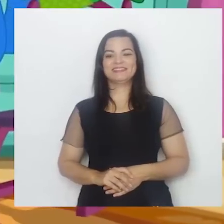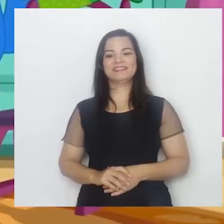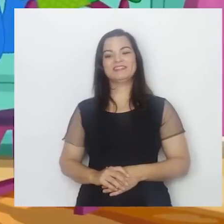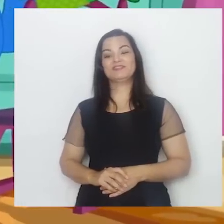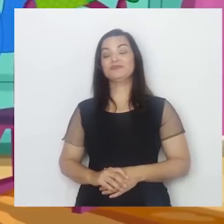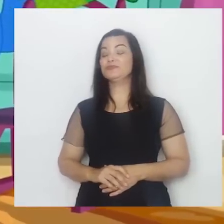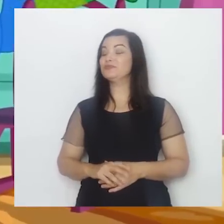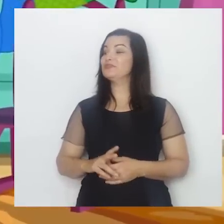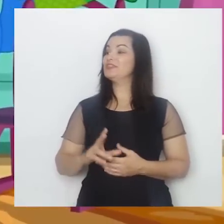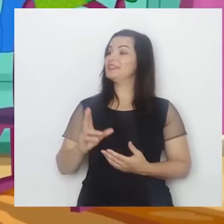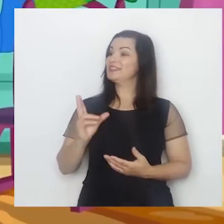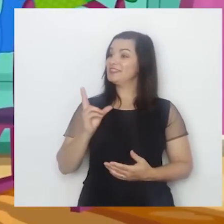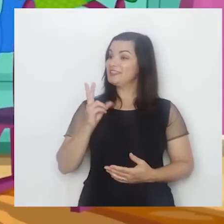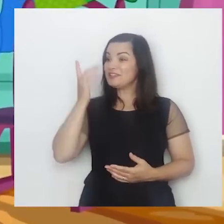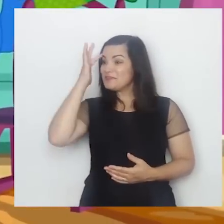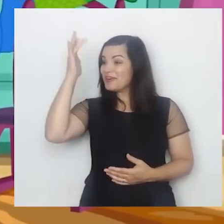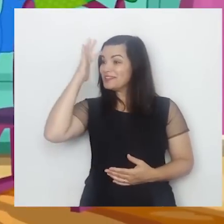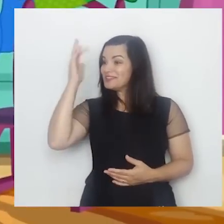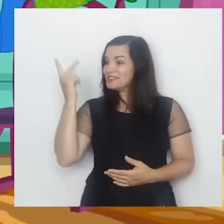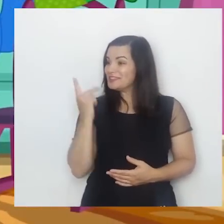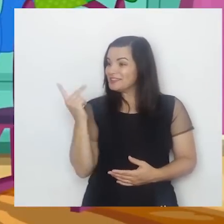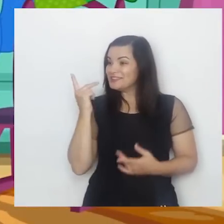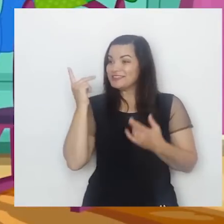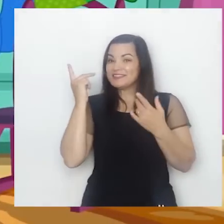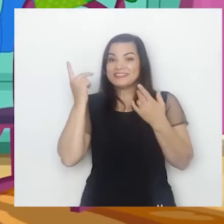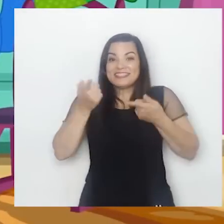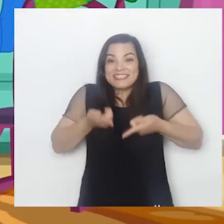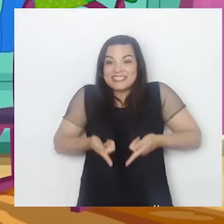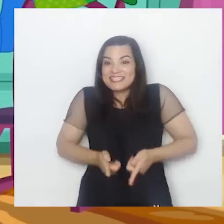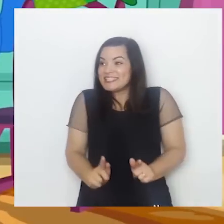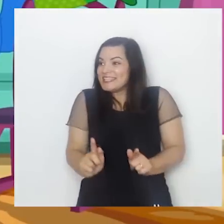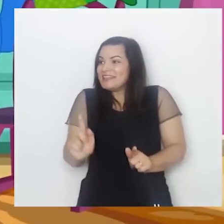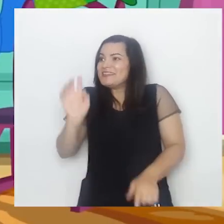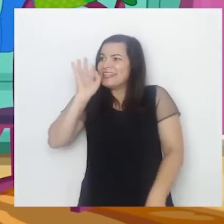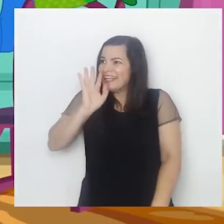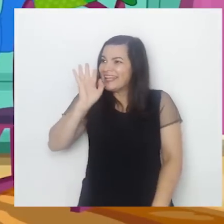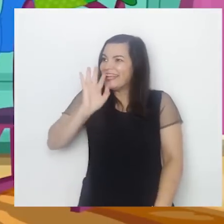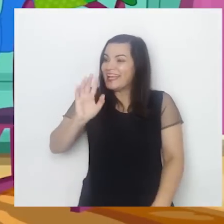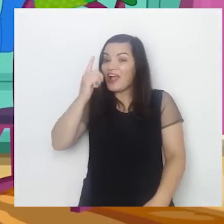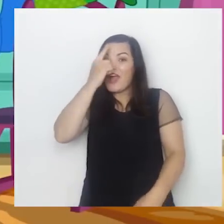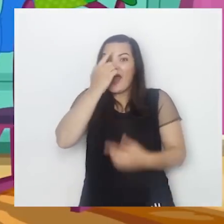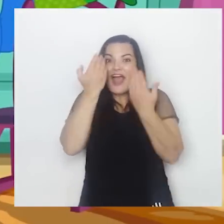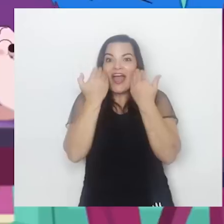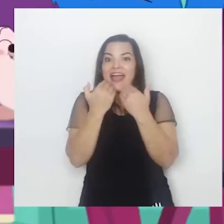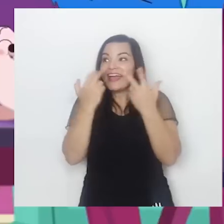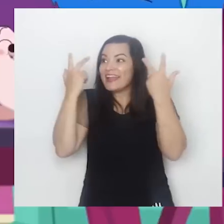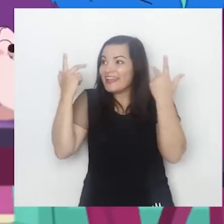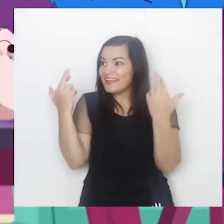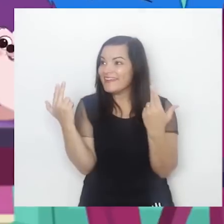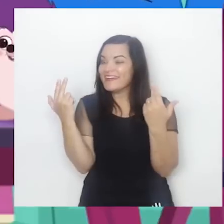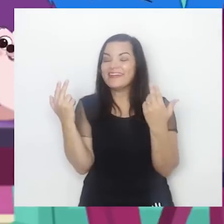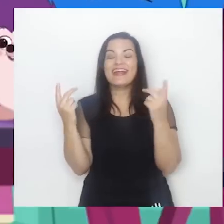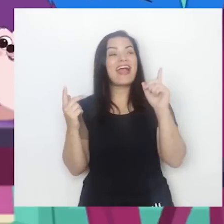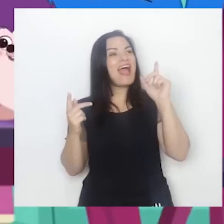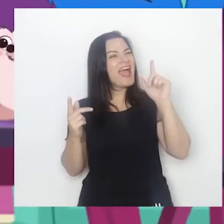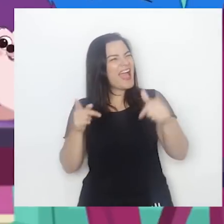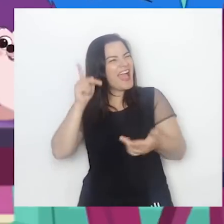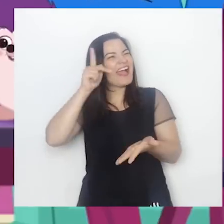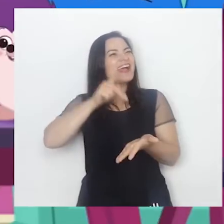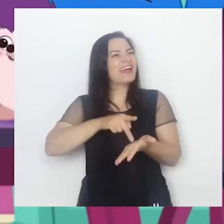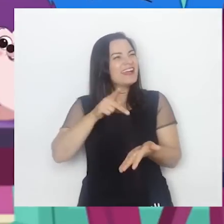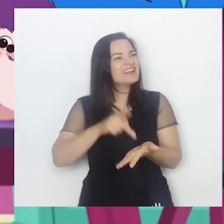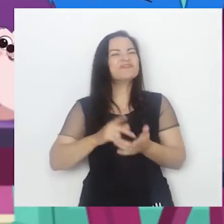Ia ser muito legal se a gente fosse gêmea e tivesse a mesma cara, né, Mika? É, seria